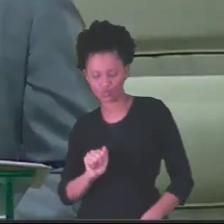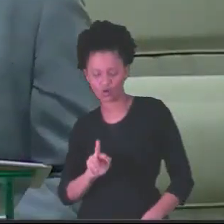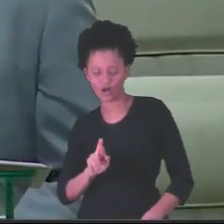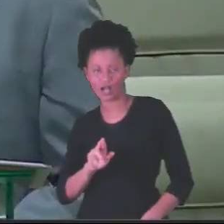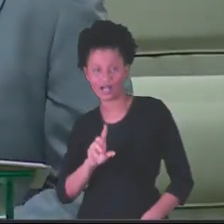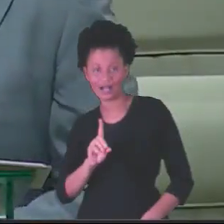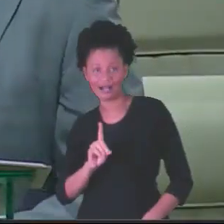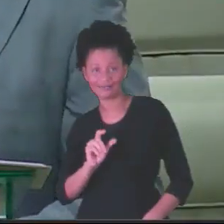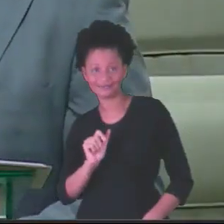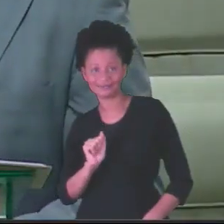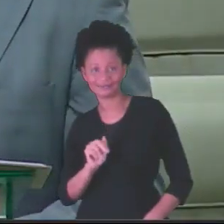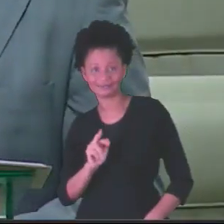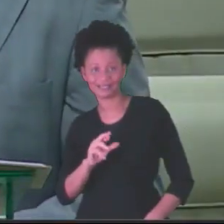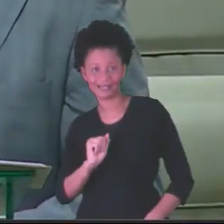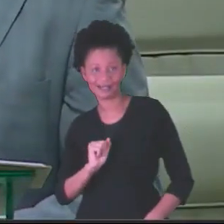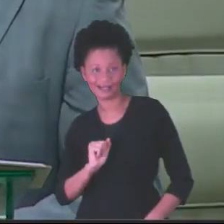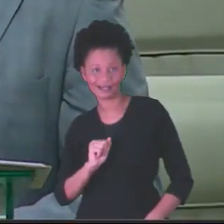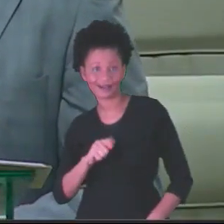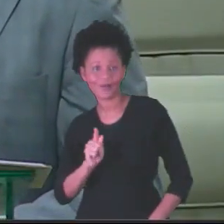militar